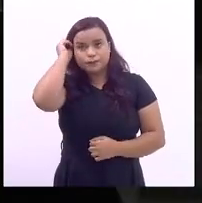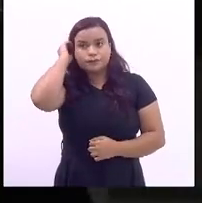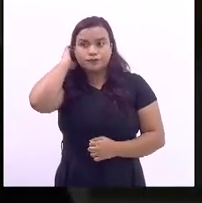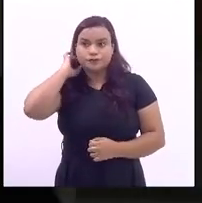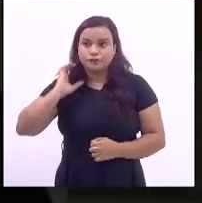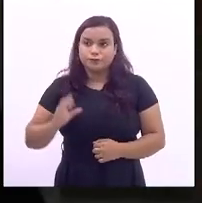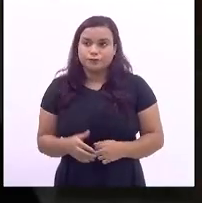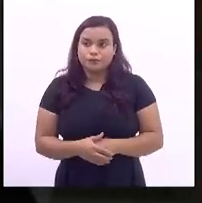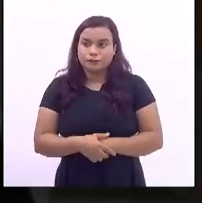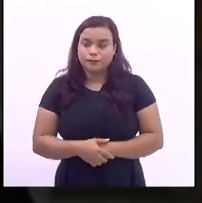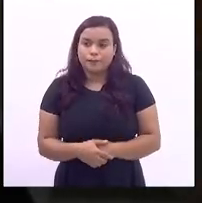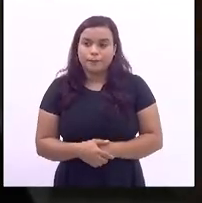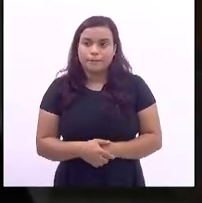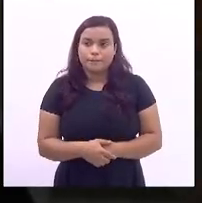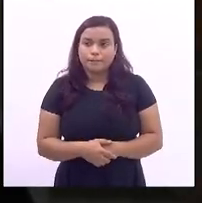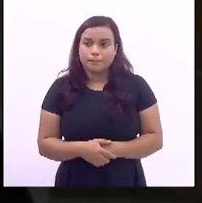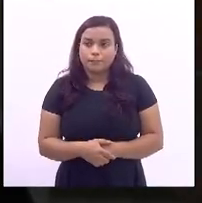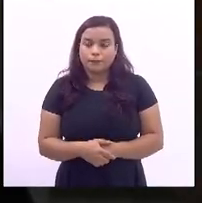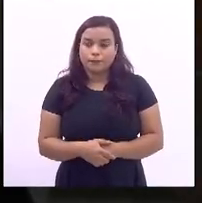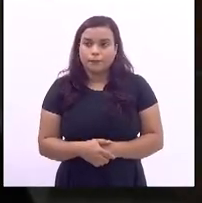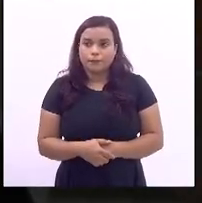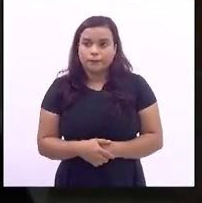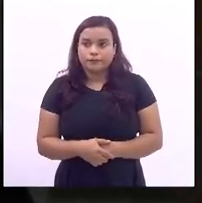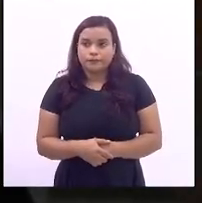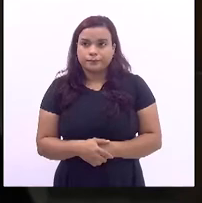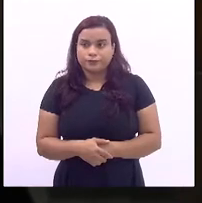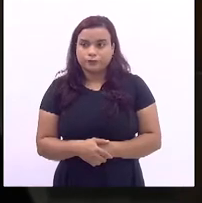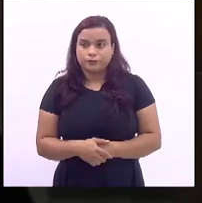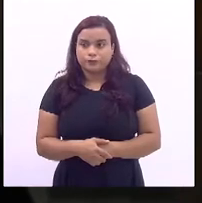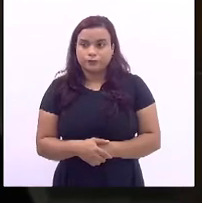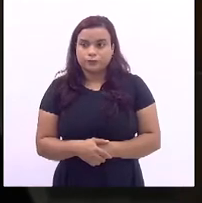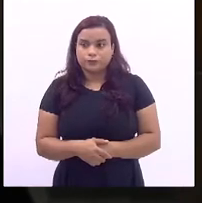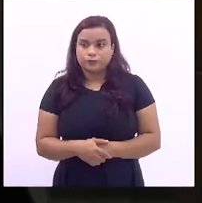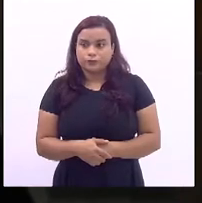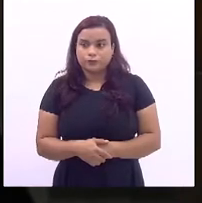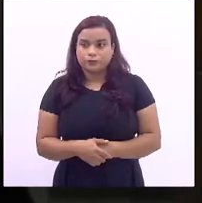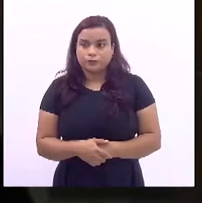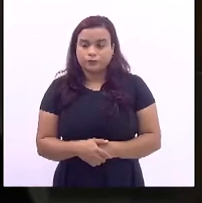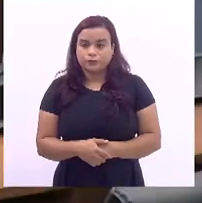E aí a pessoa só